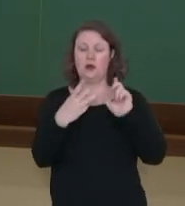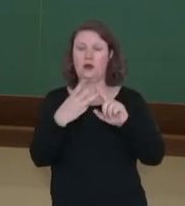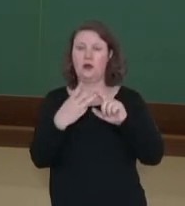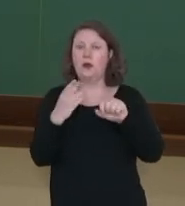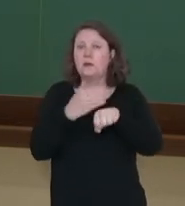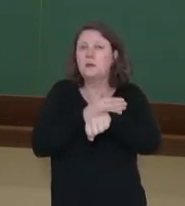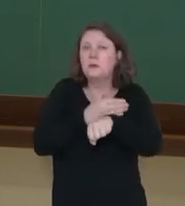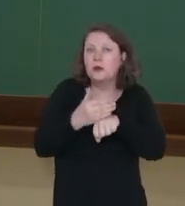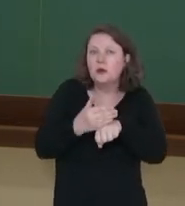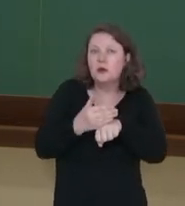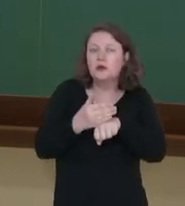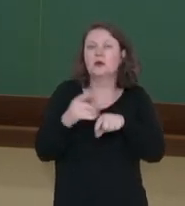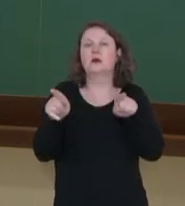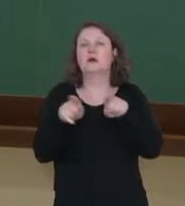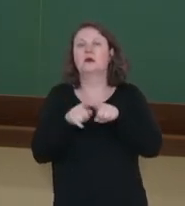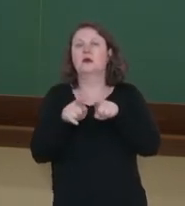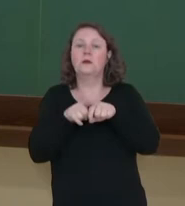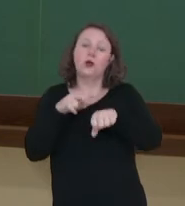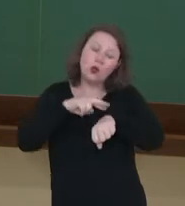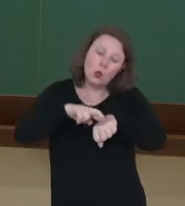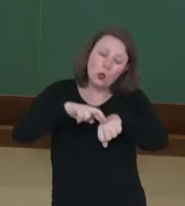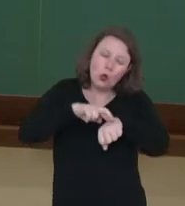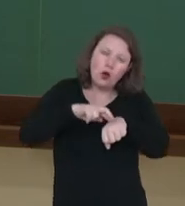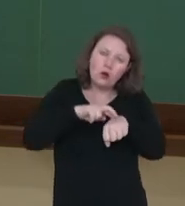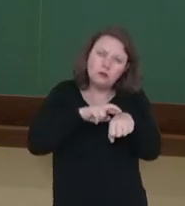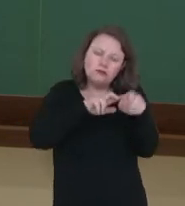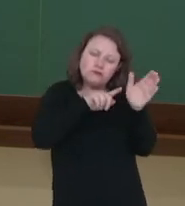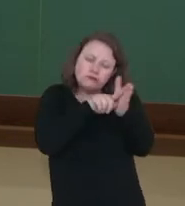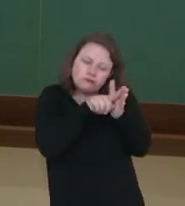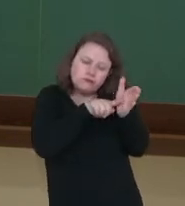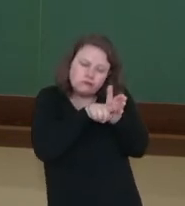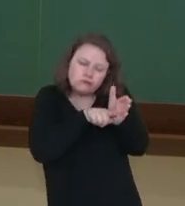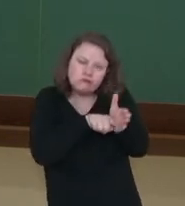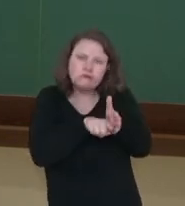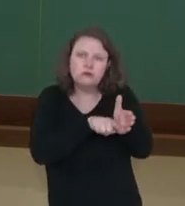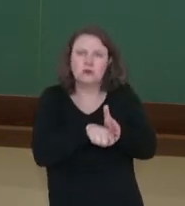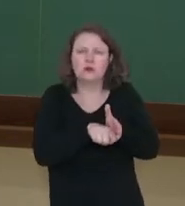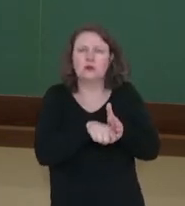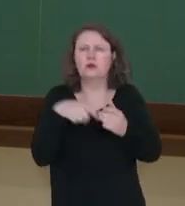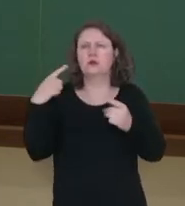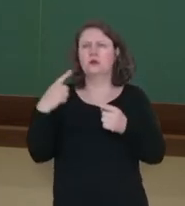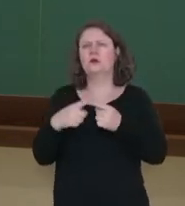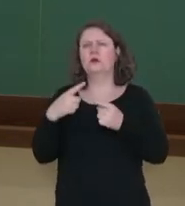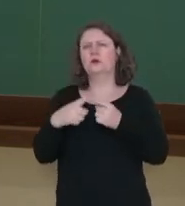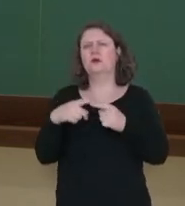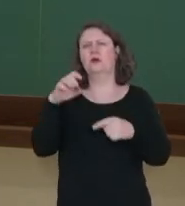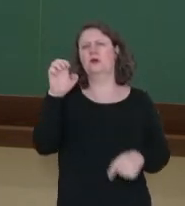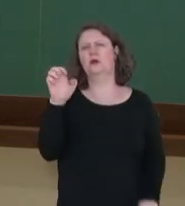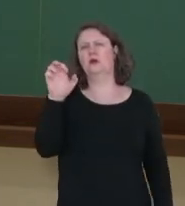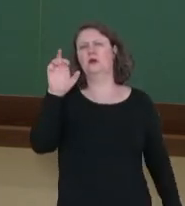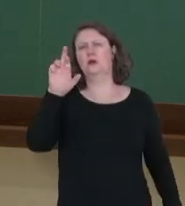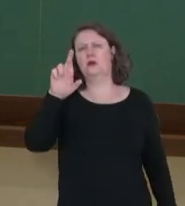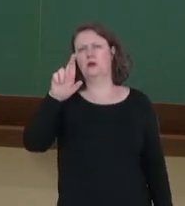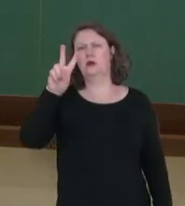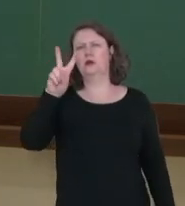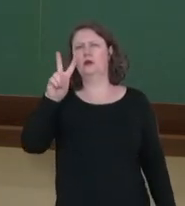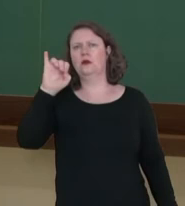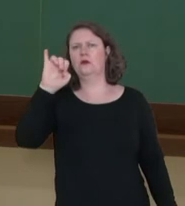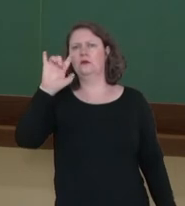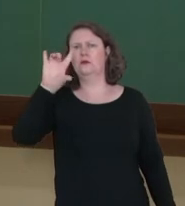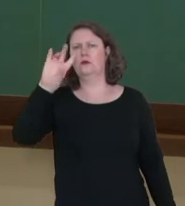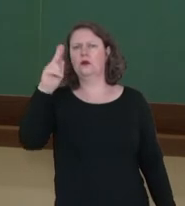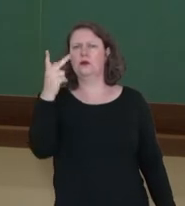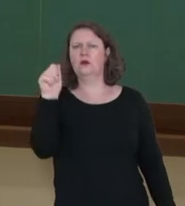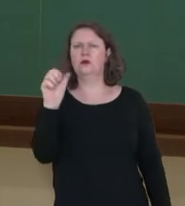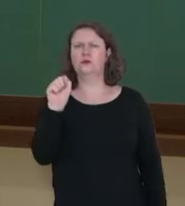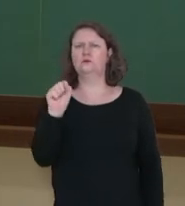ele foi realizando os seus estudos. Por que das ervilhas? Há tantas e tantas